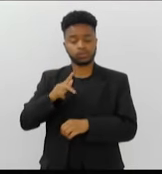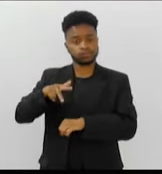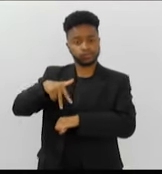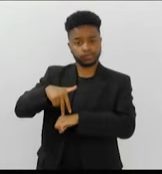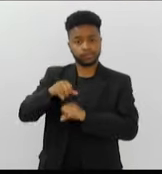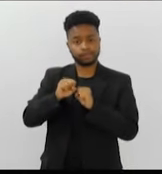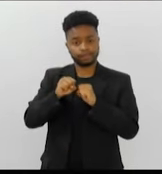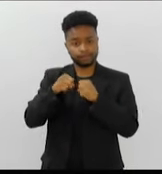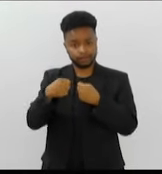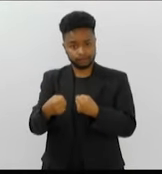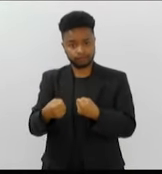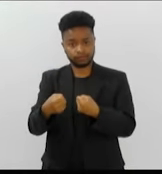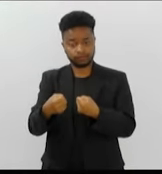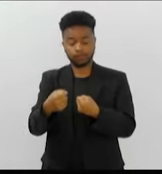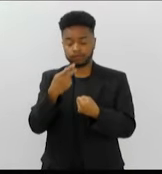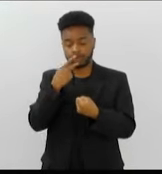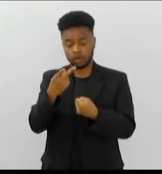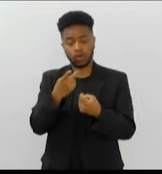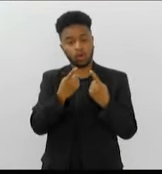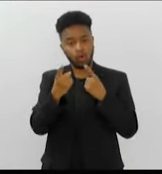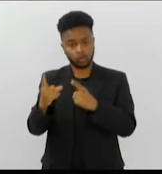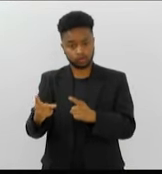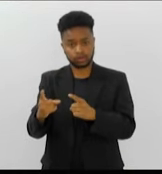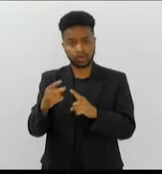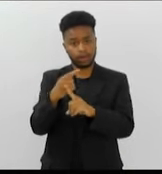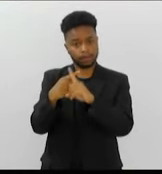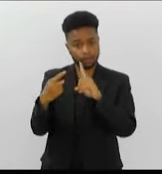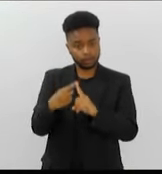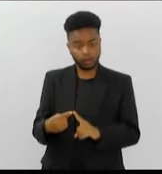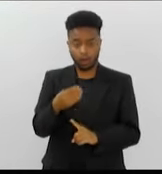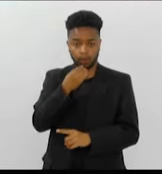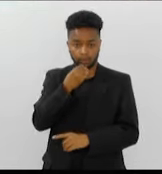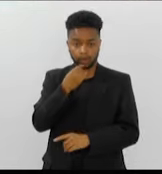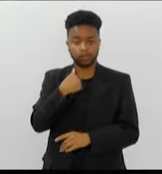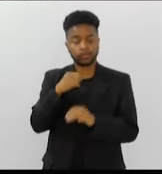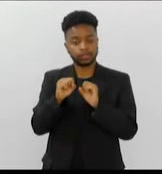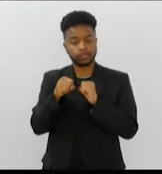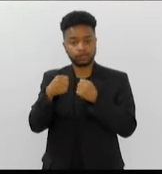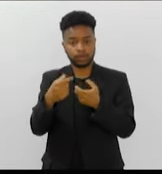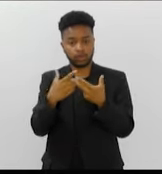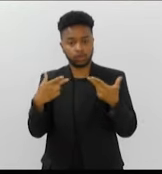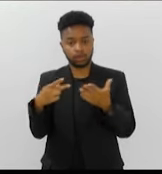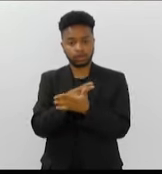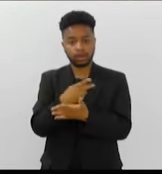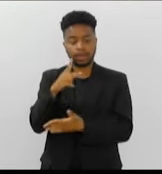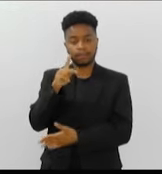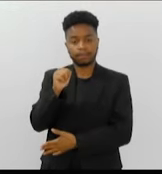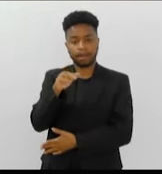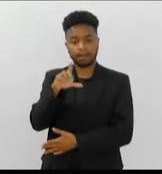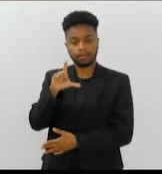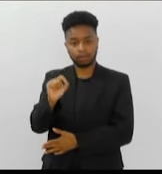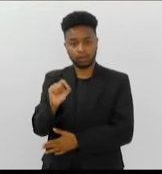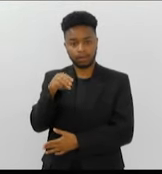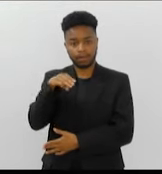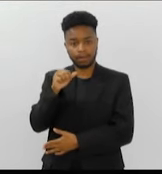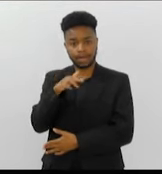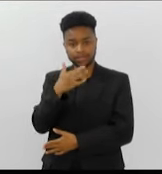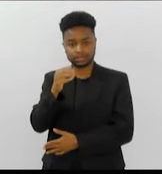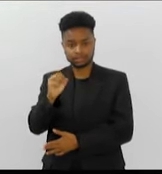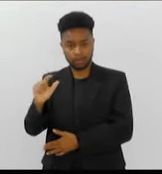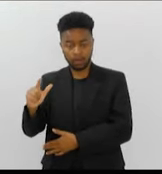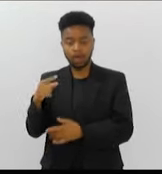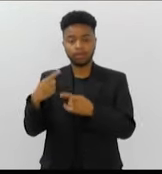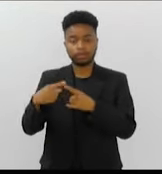a censura, fui contra a censura, obviamente, defendi o que aconteceu com o Pablo Marçal, a covardia, que tomaram as redes sociais do